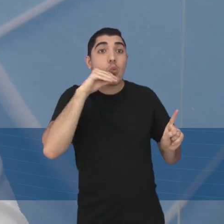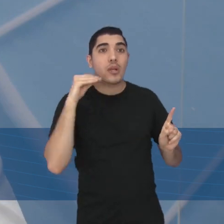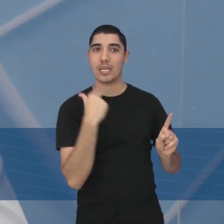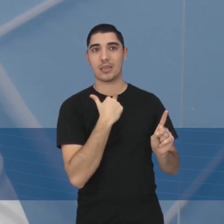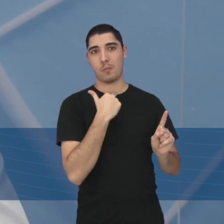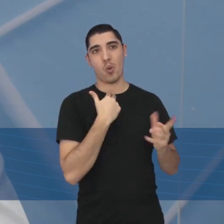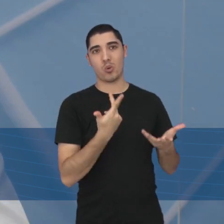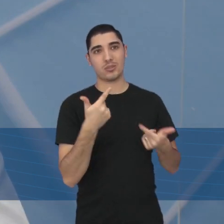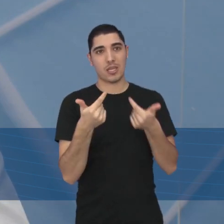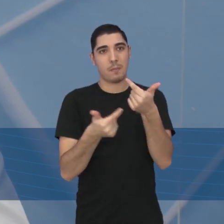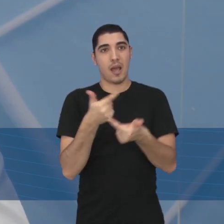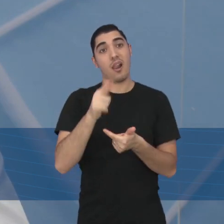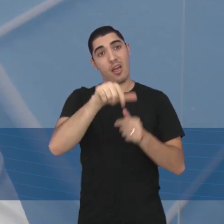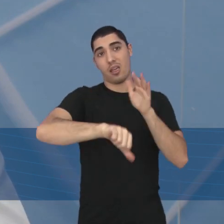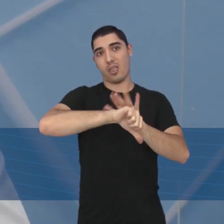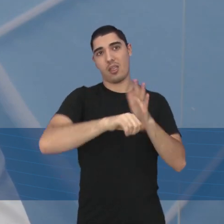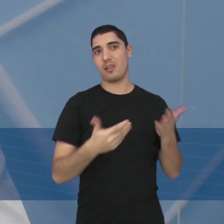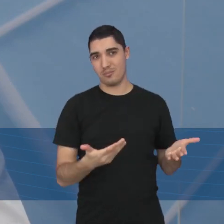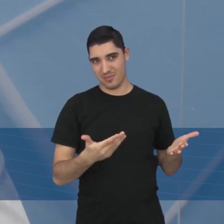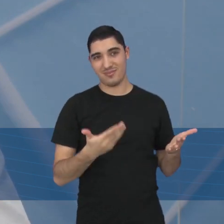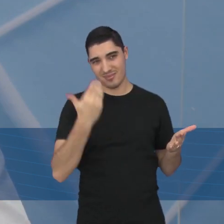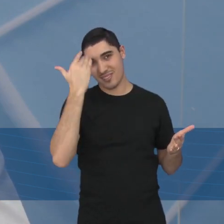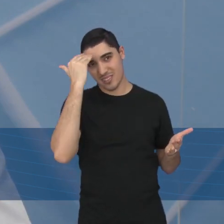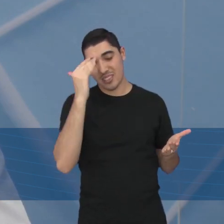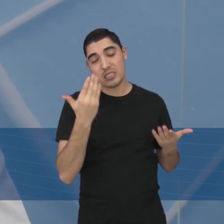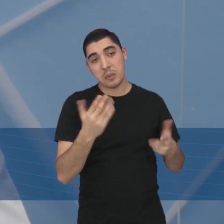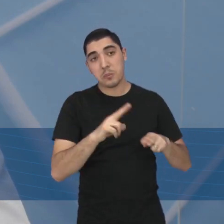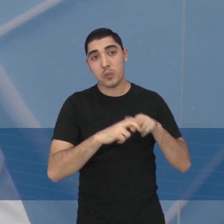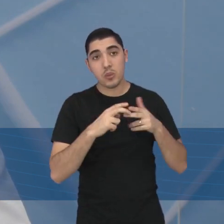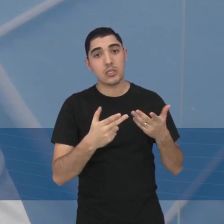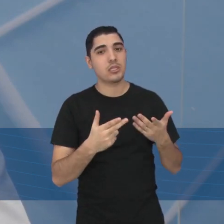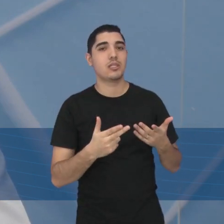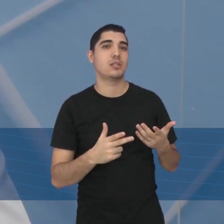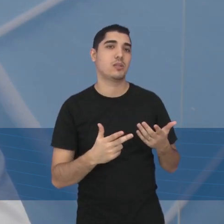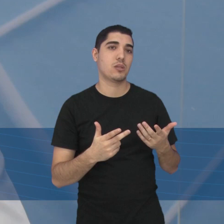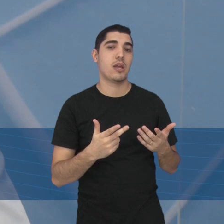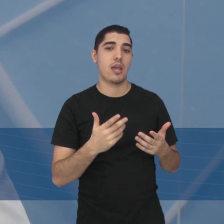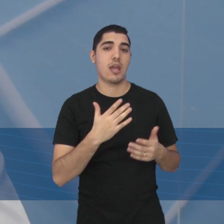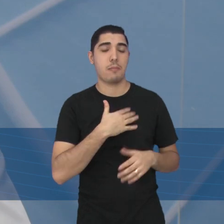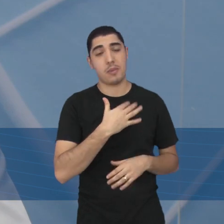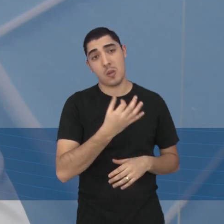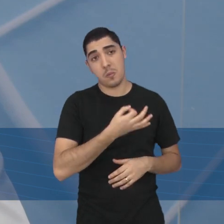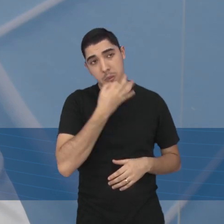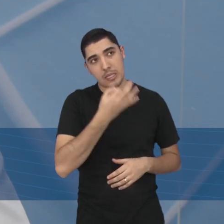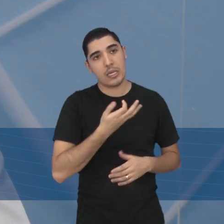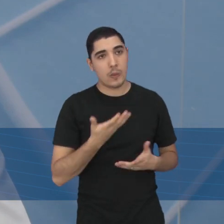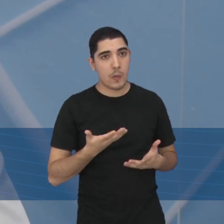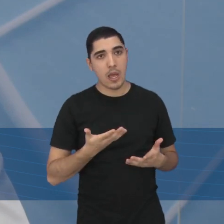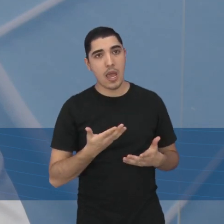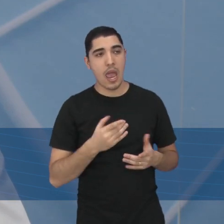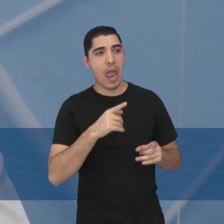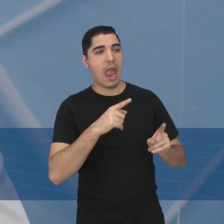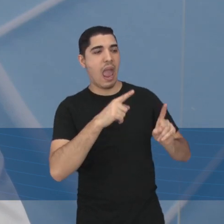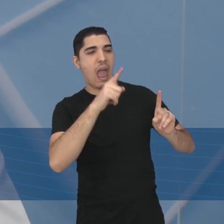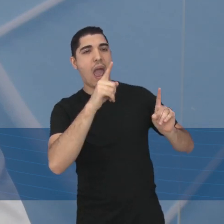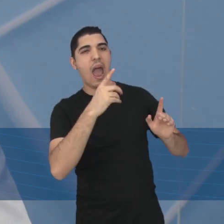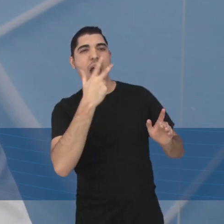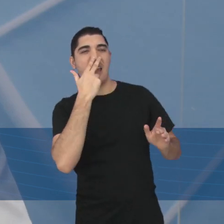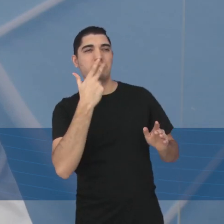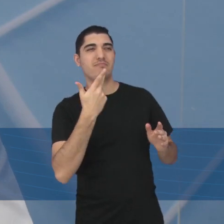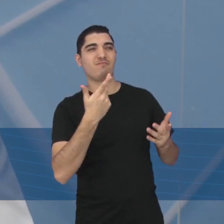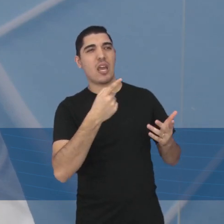fazendo isso e realmente elas, né, não é se anular, acredito que a melhor palavra não seria se anular, mas